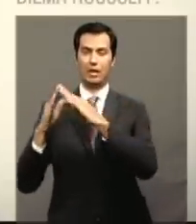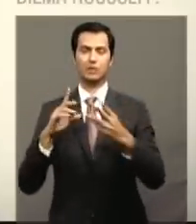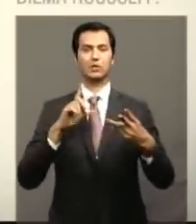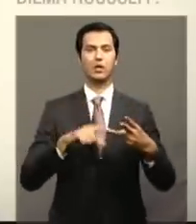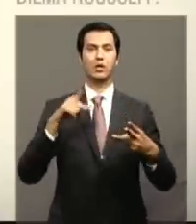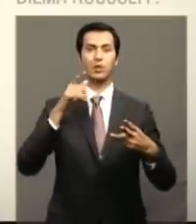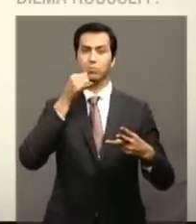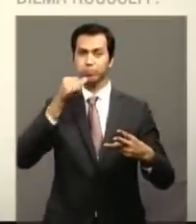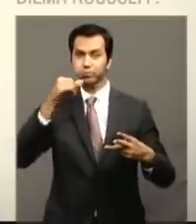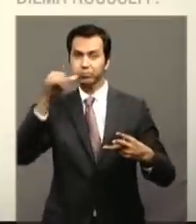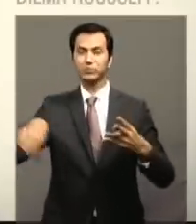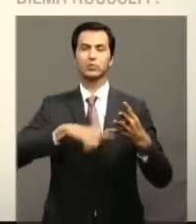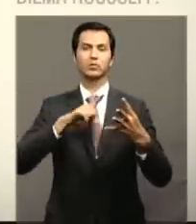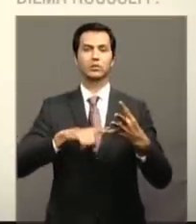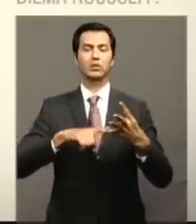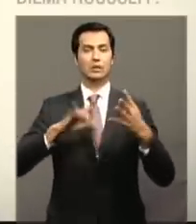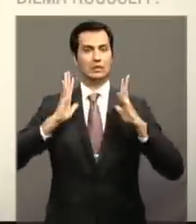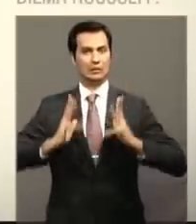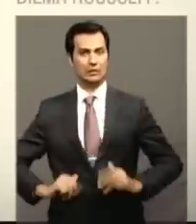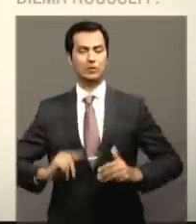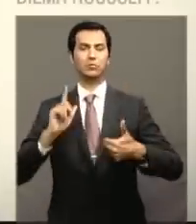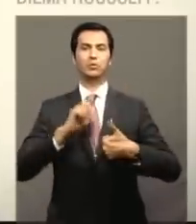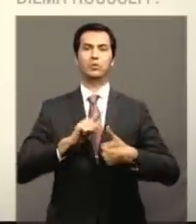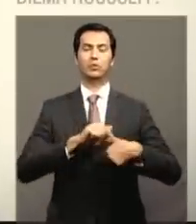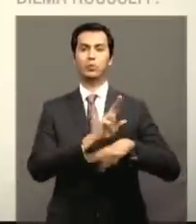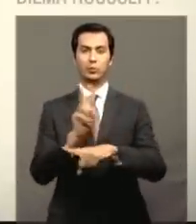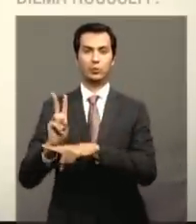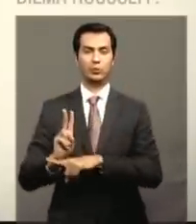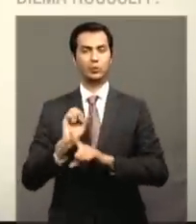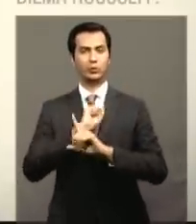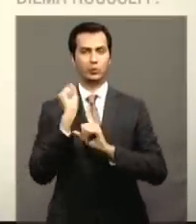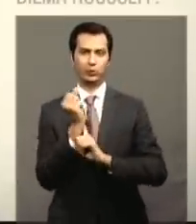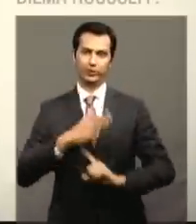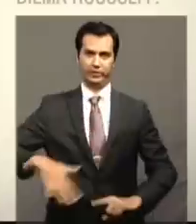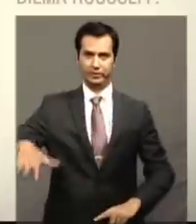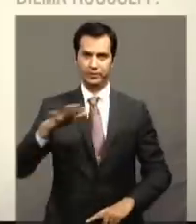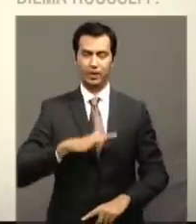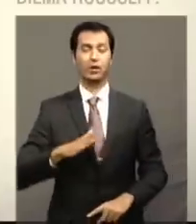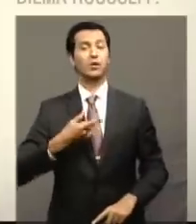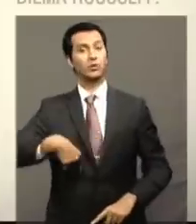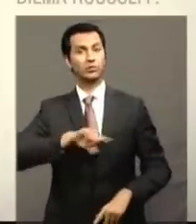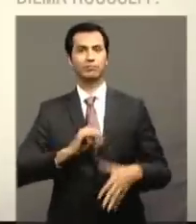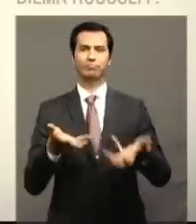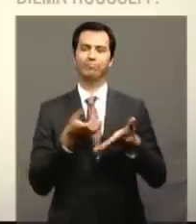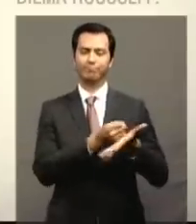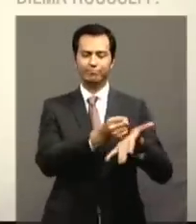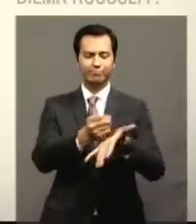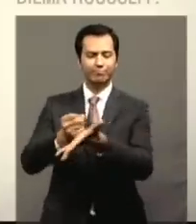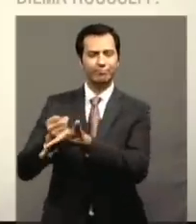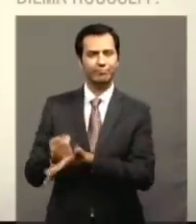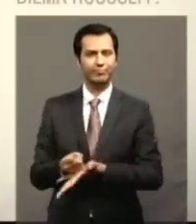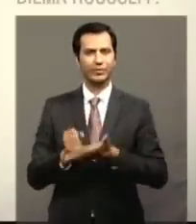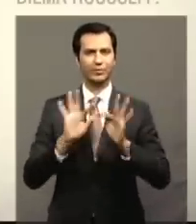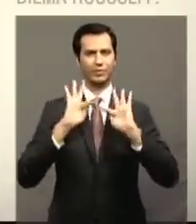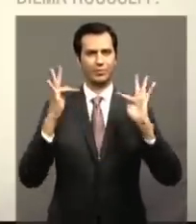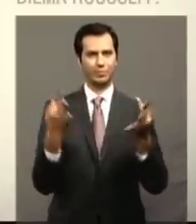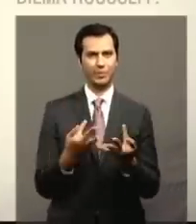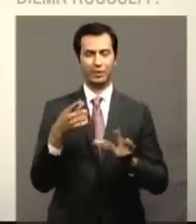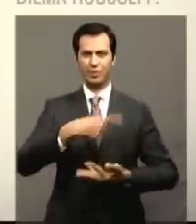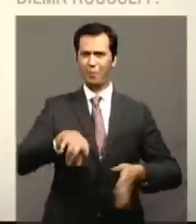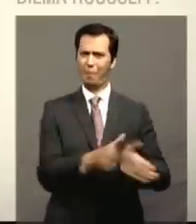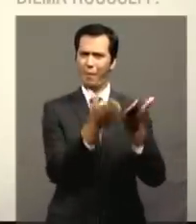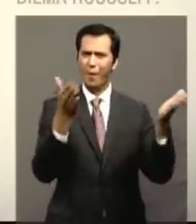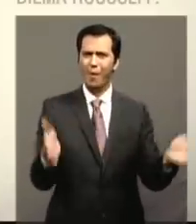elétrica saneamento e proteção social tirar as famílias mais necessitadas da pobreza extrema é um